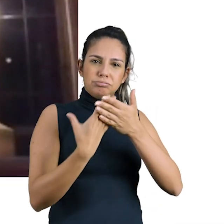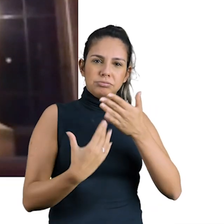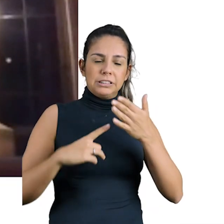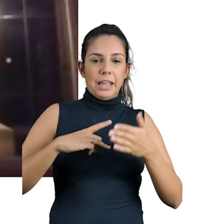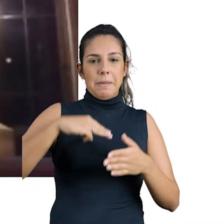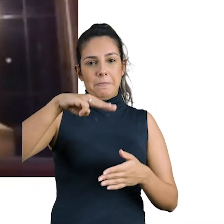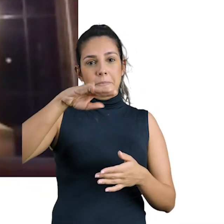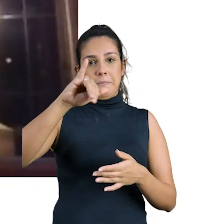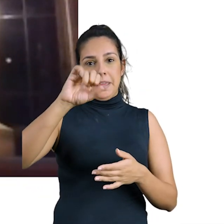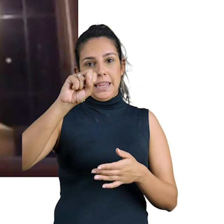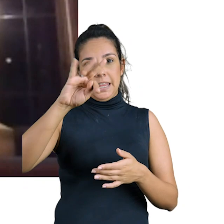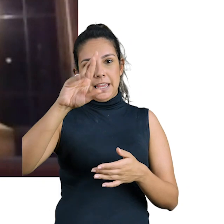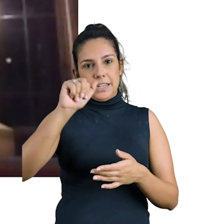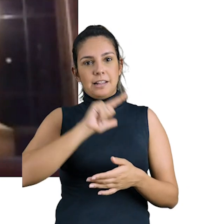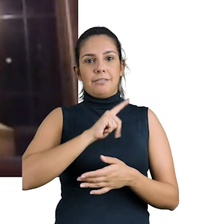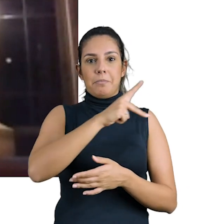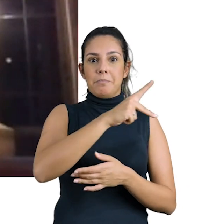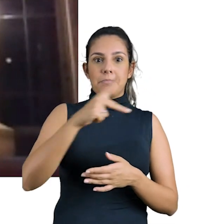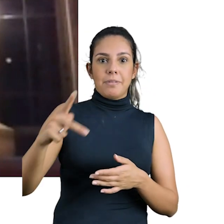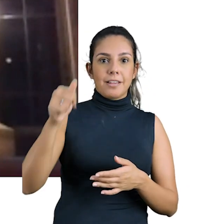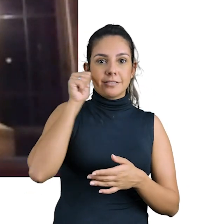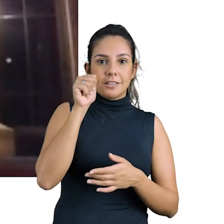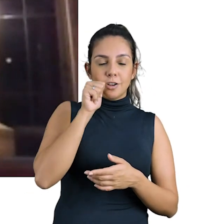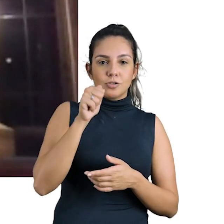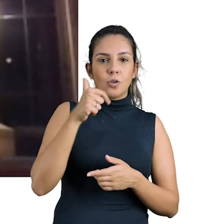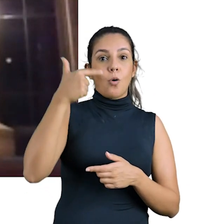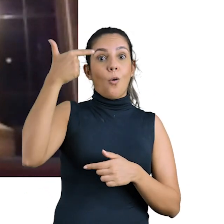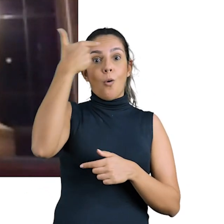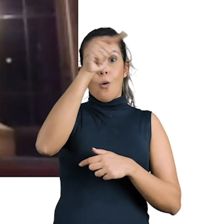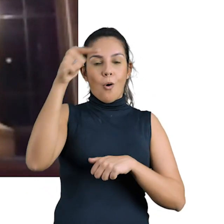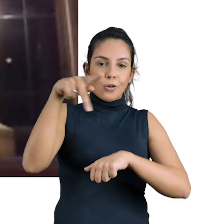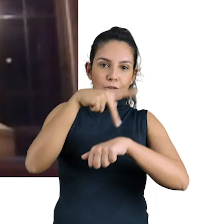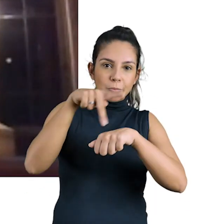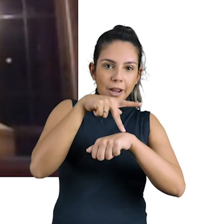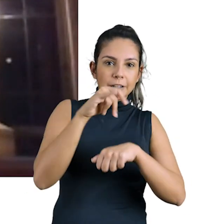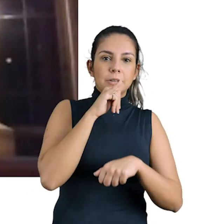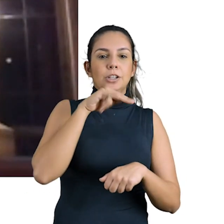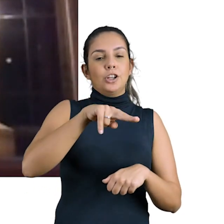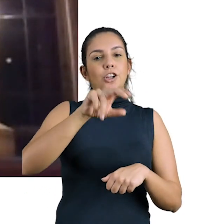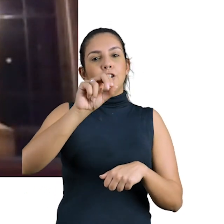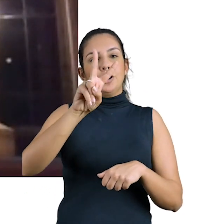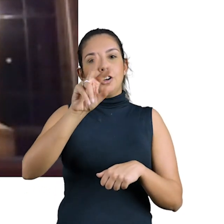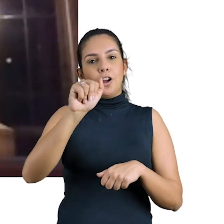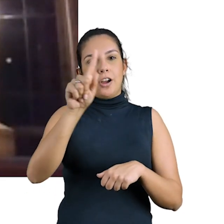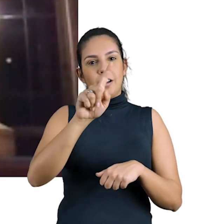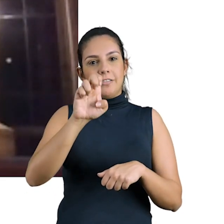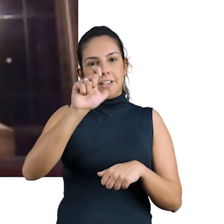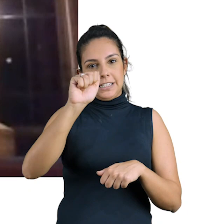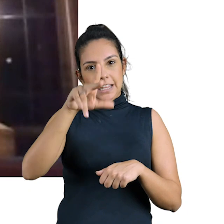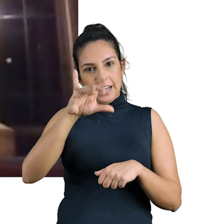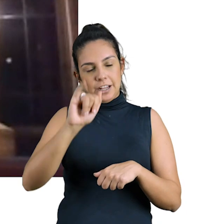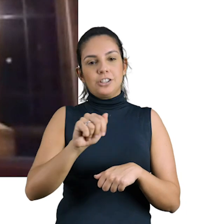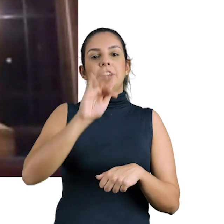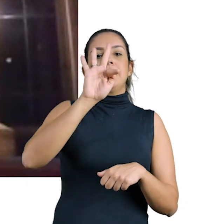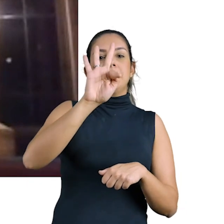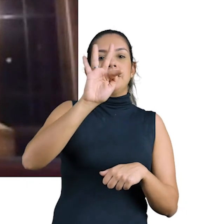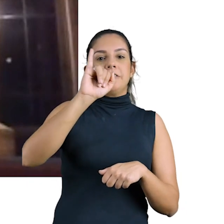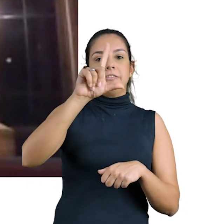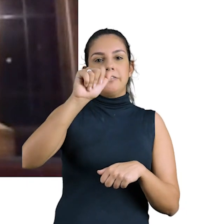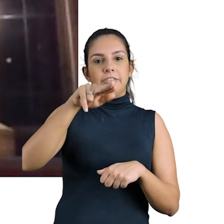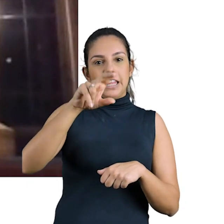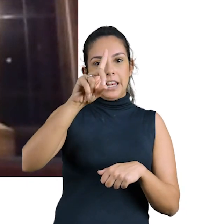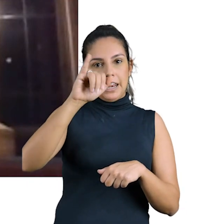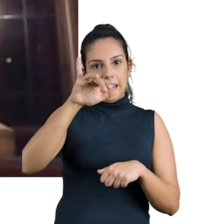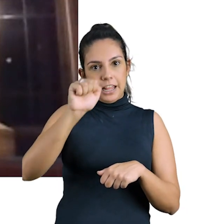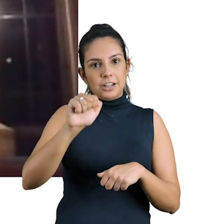primeiras ministras e presidentas. Estou me referindo a países como a Nova Zelândia, a Finlândia, a